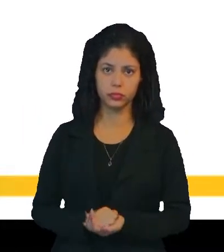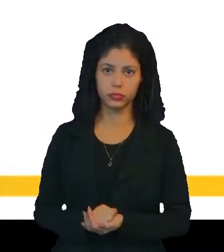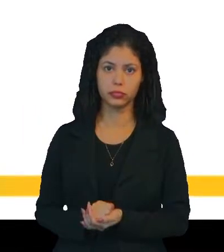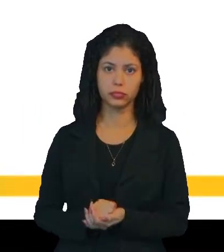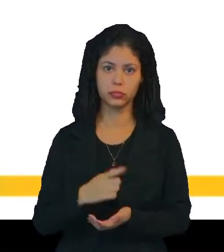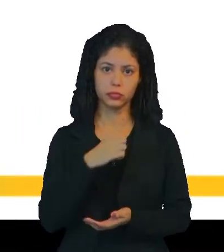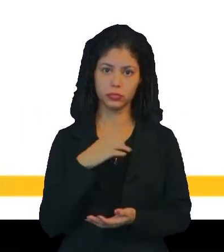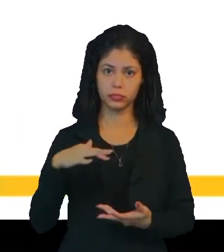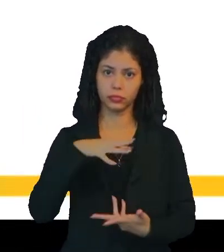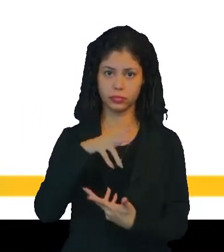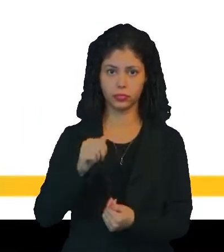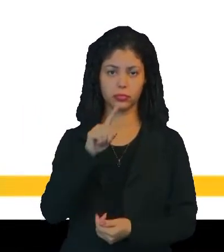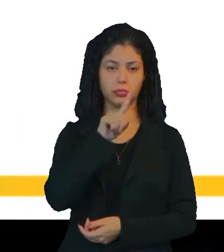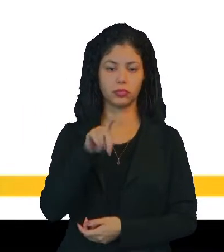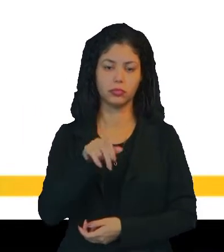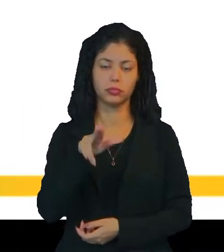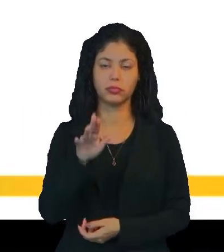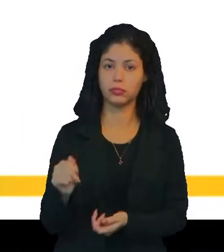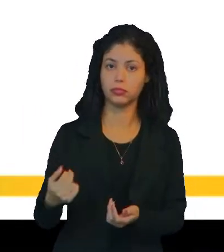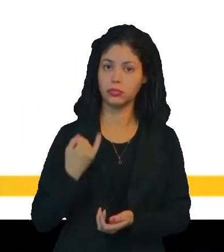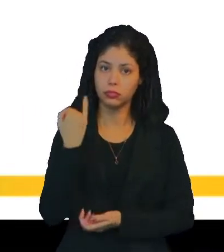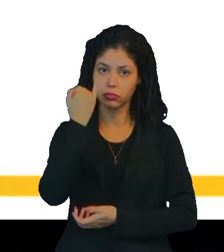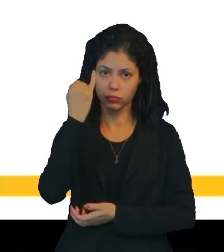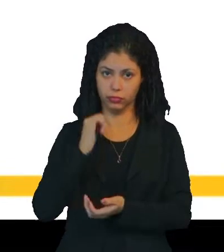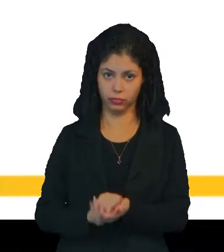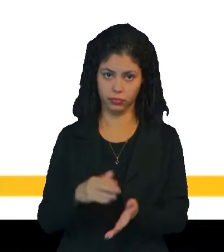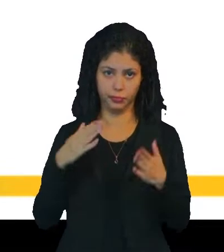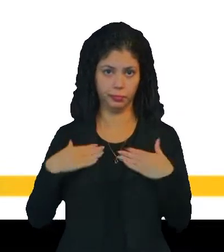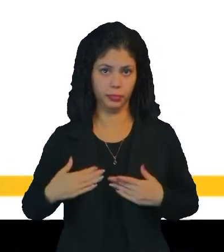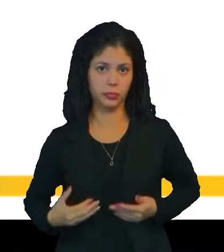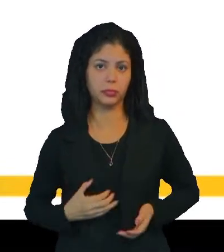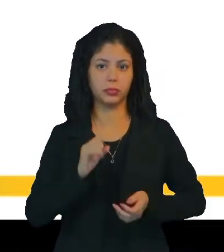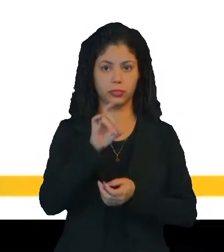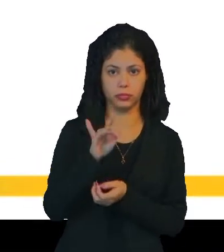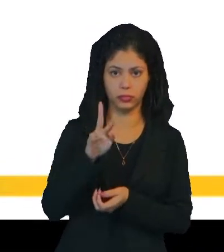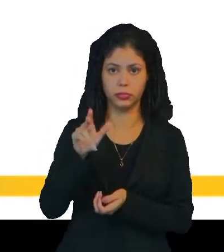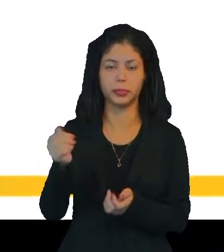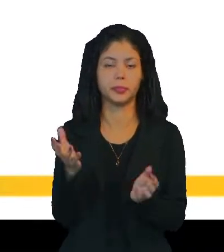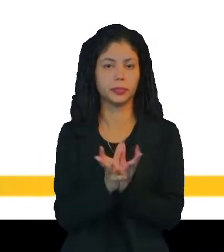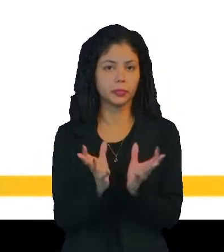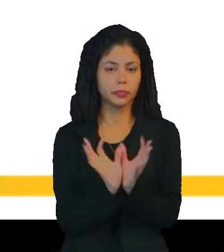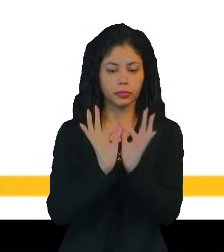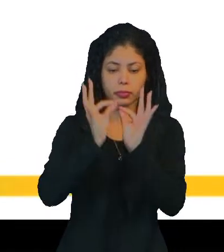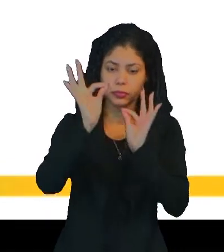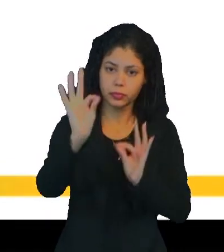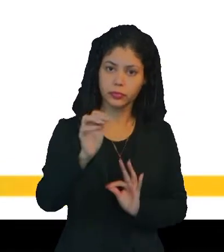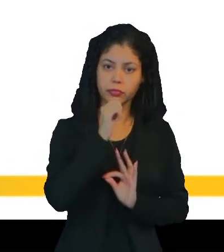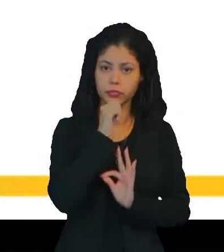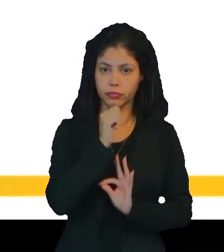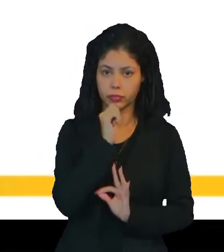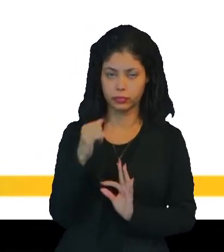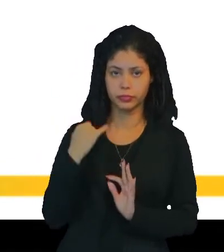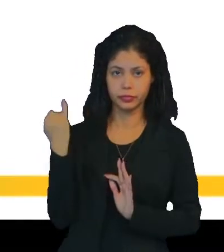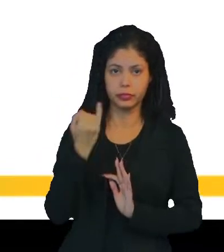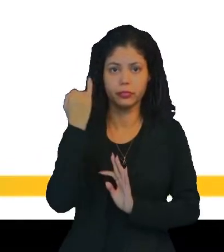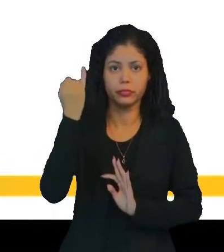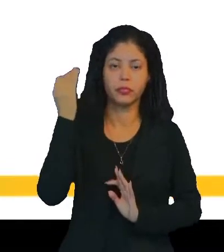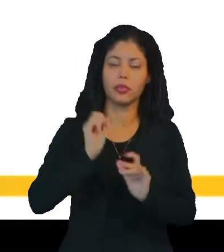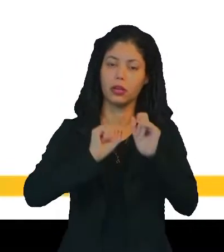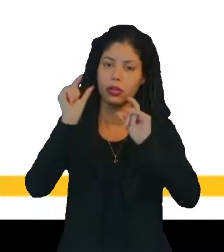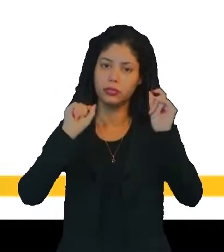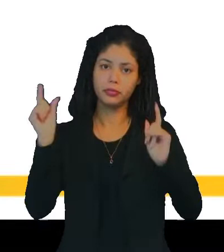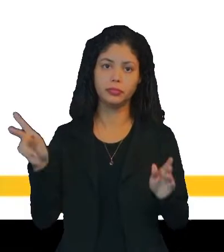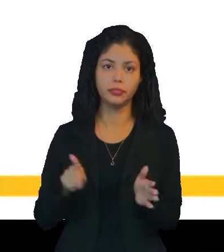estar em uma zona habitável, ou seja, quando este corpo celeste está localizado em uma região distante o suficiente de sua